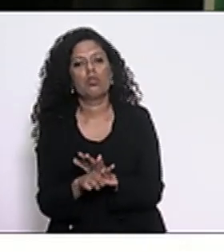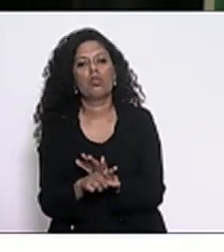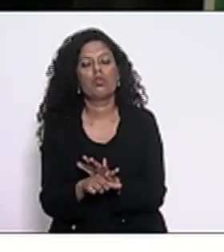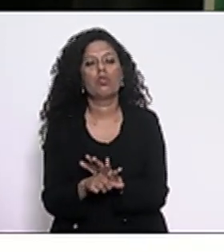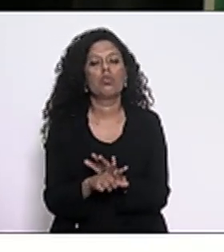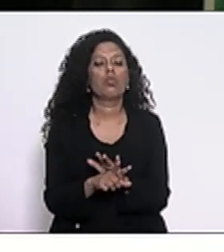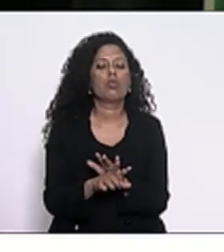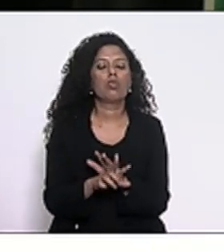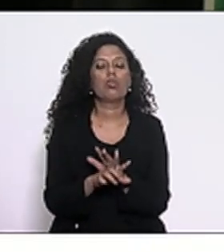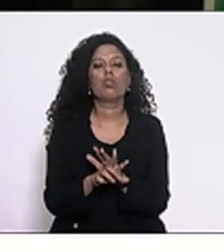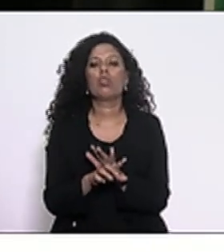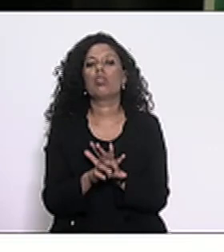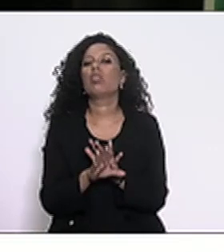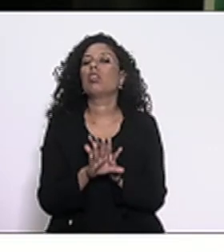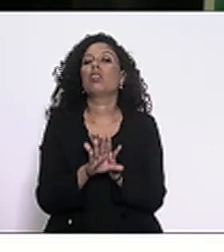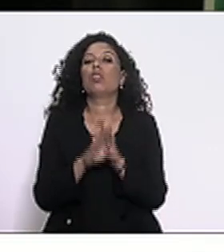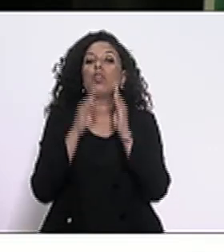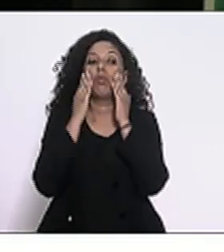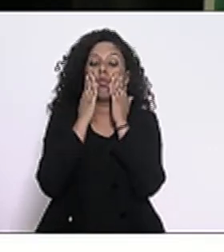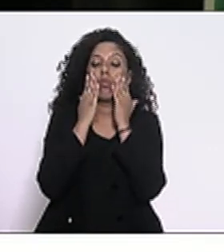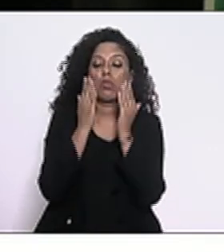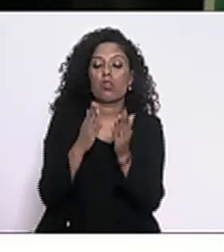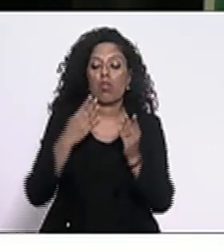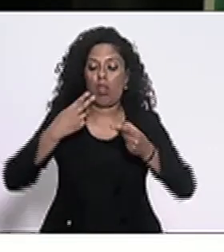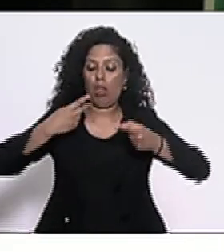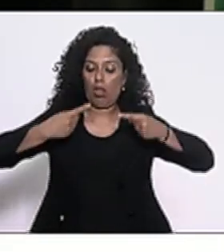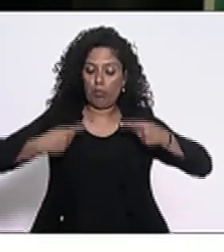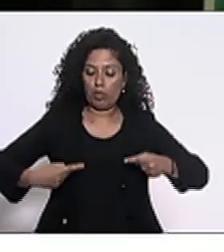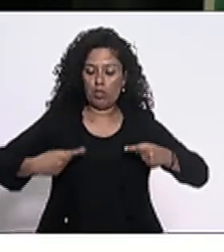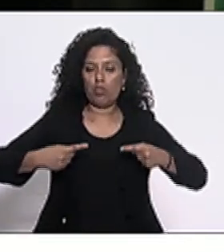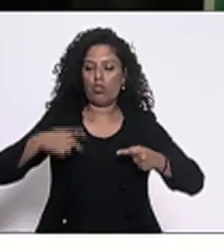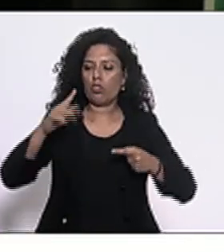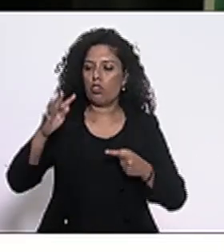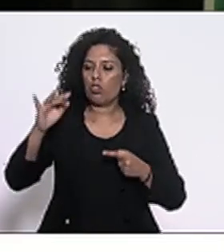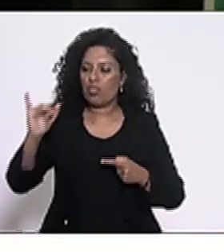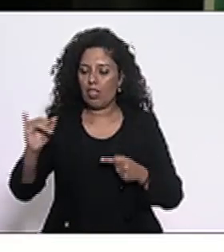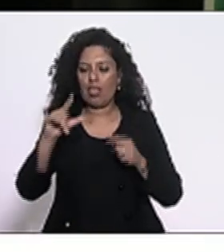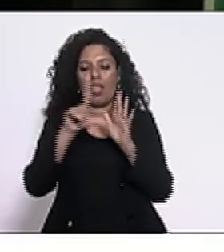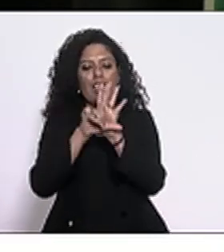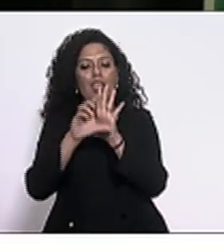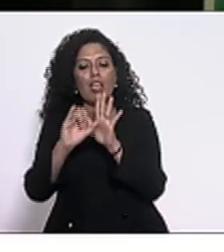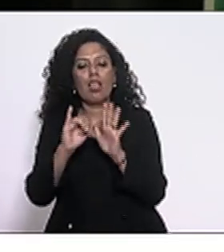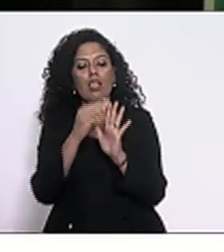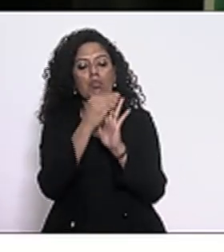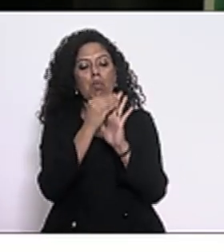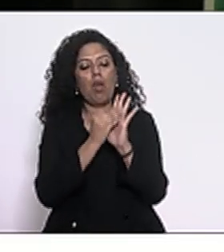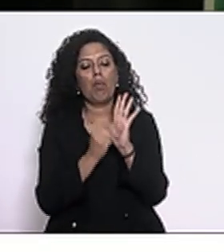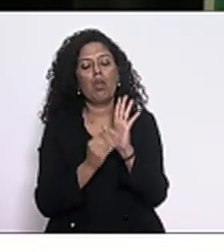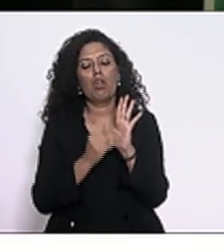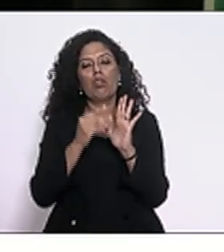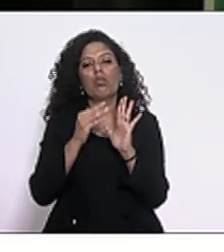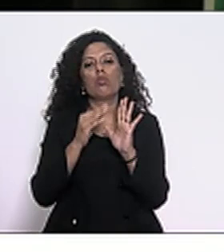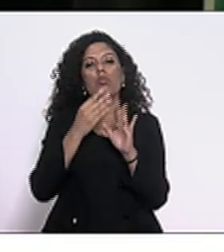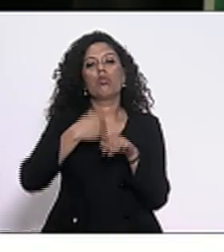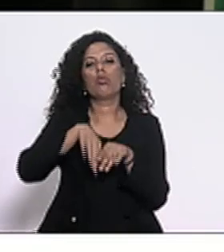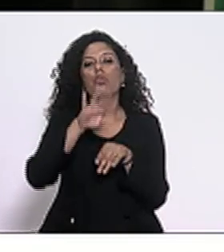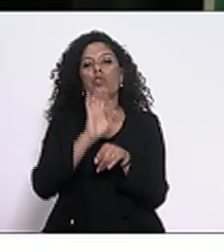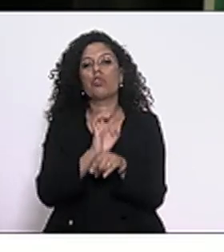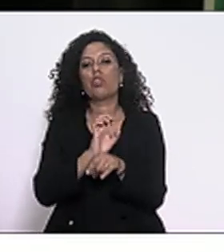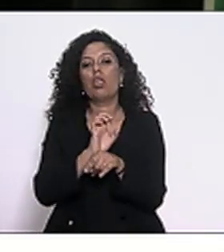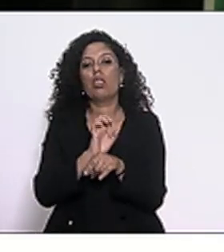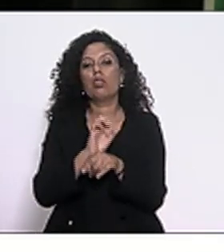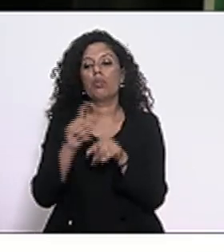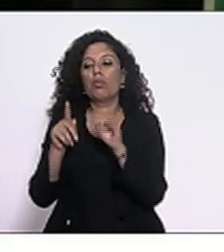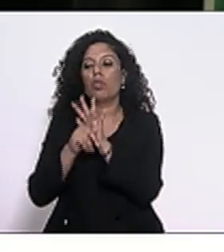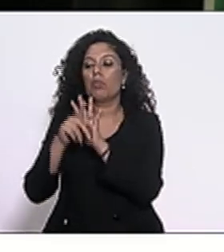que possa definir a política de TI do Estado, as diretrizes da política, a política que executa o governo. Nós daqui formularíamos as